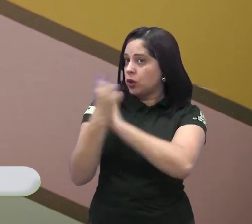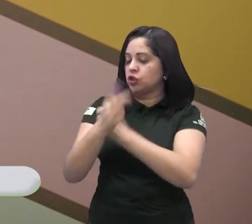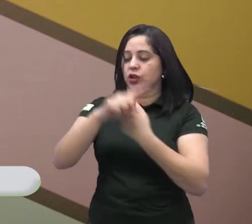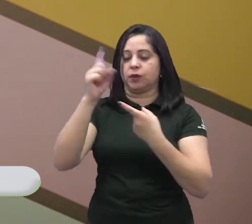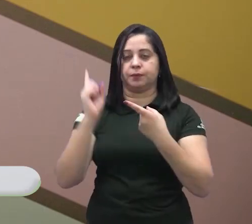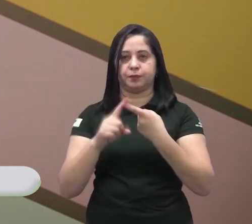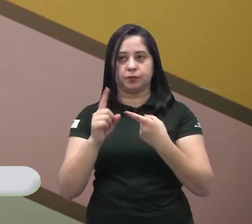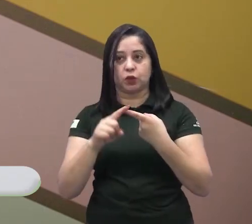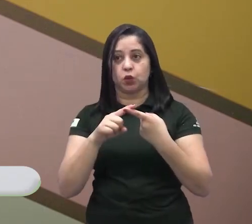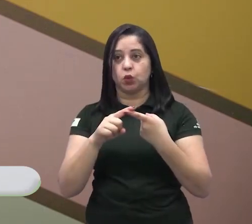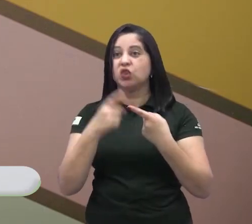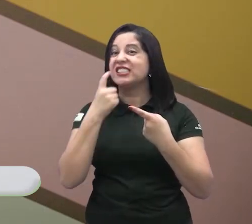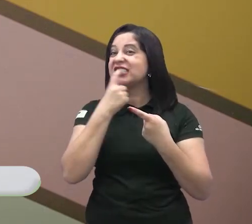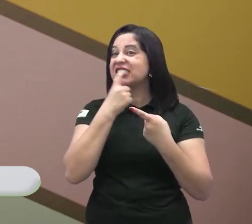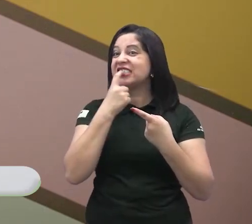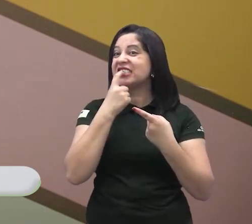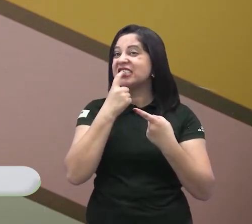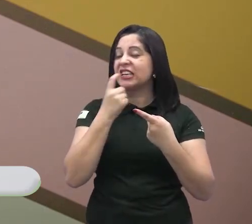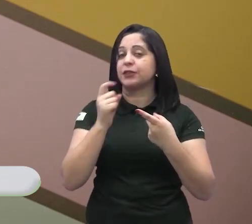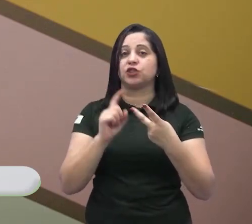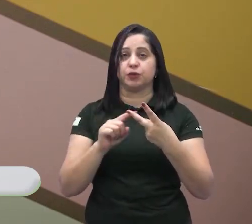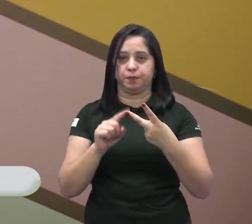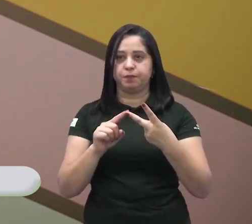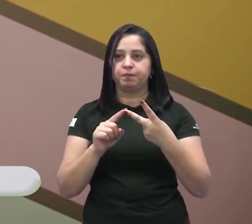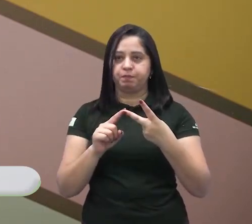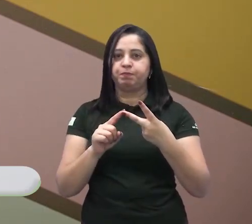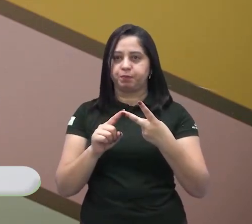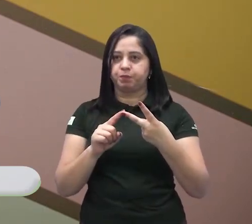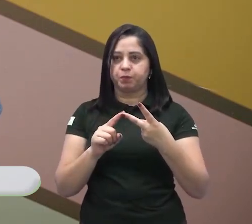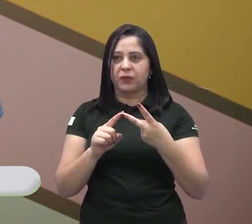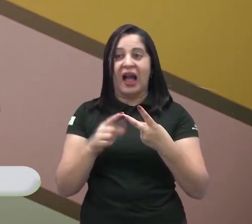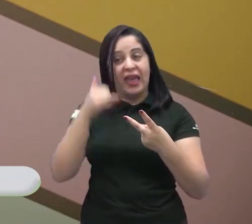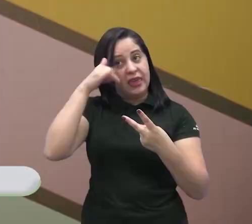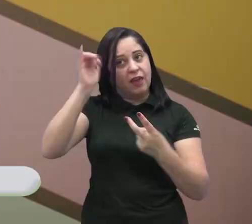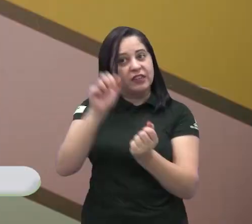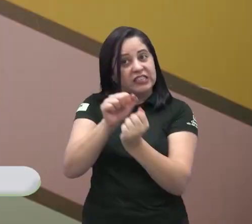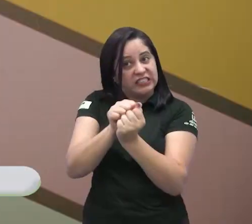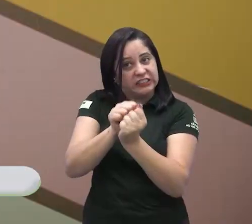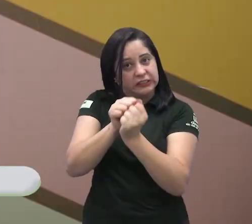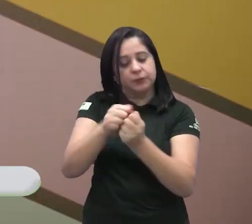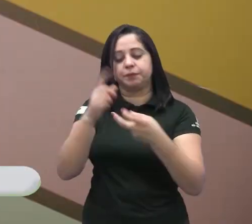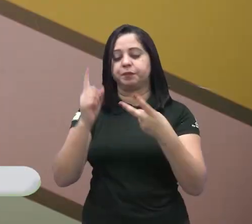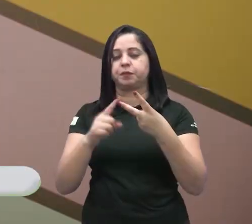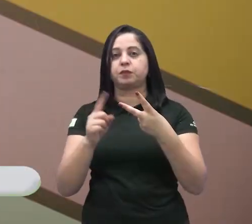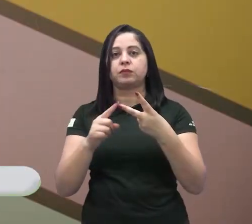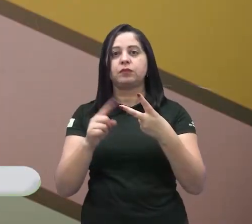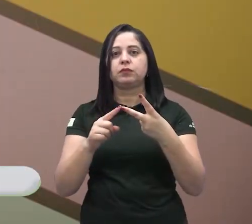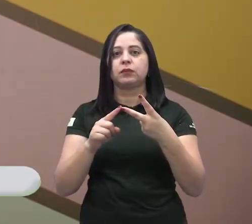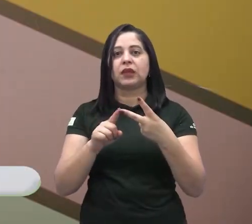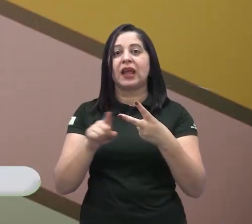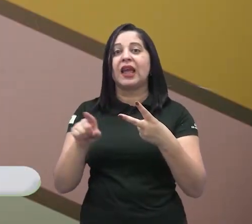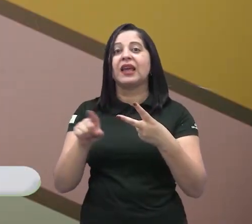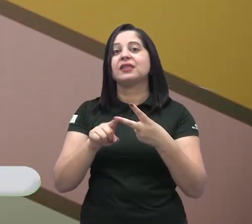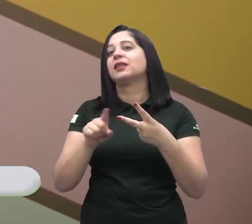vai fazer duas coisas principais. Primeiro, vai proteger os dentes contra nós mesmos, quem aperta e quem range, e ao mesmo tempo